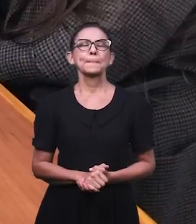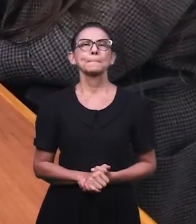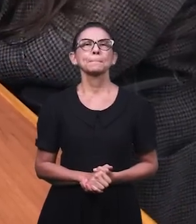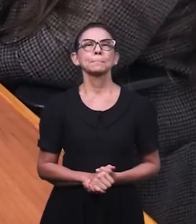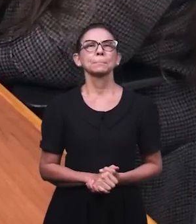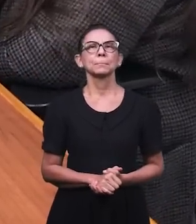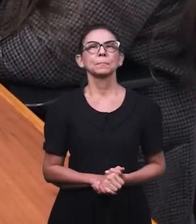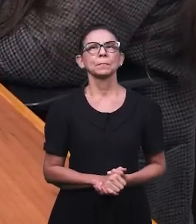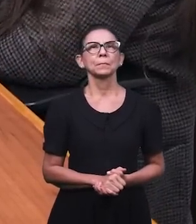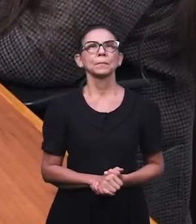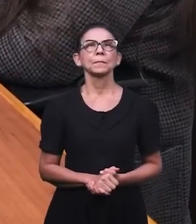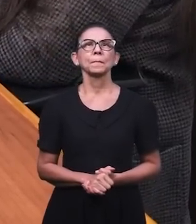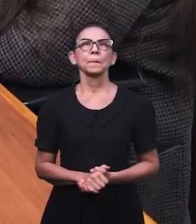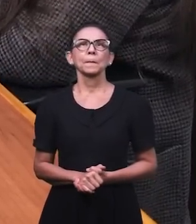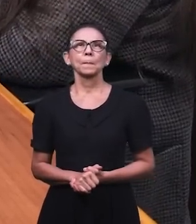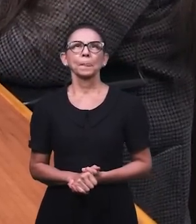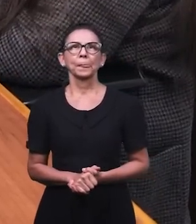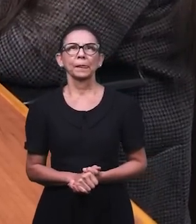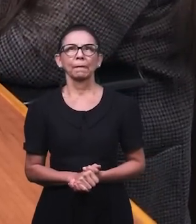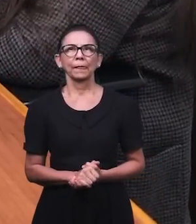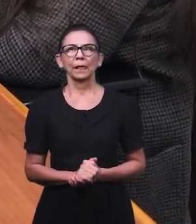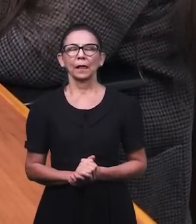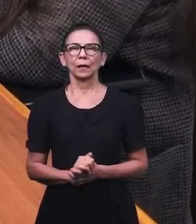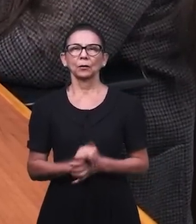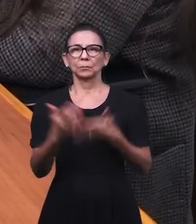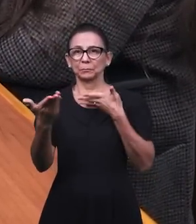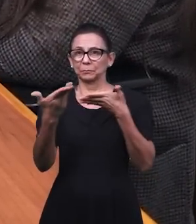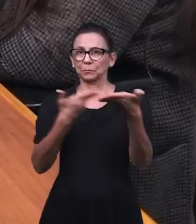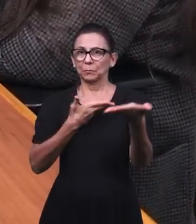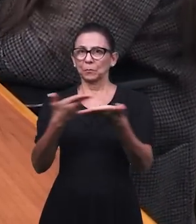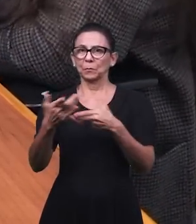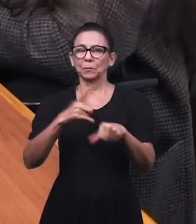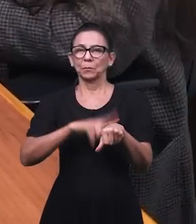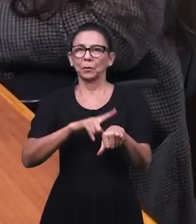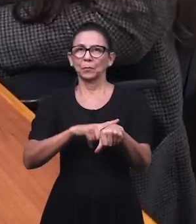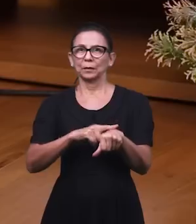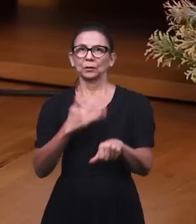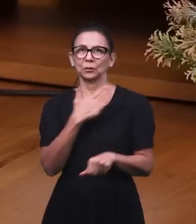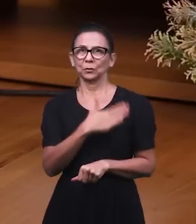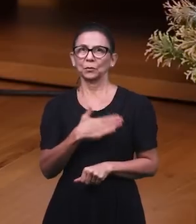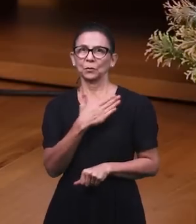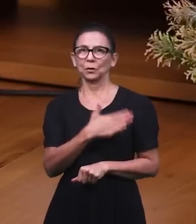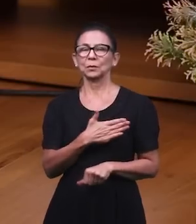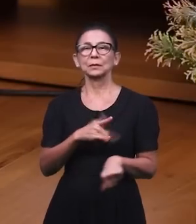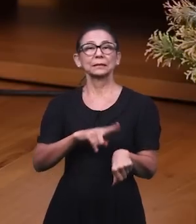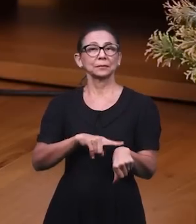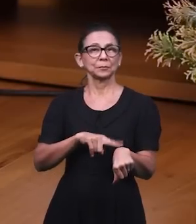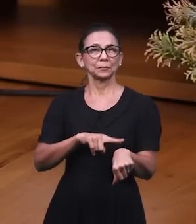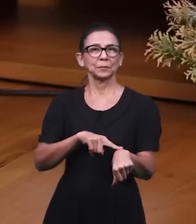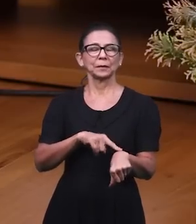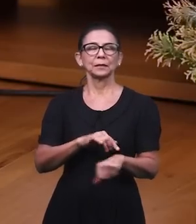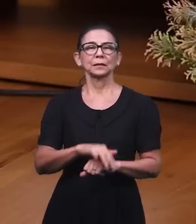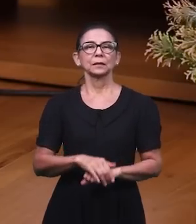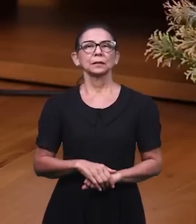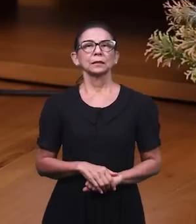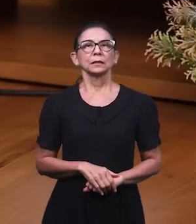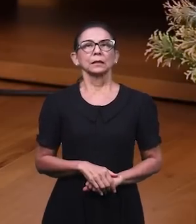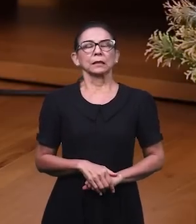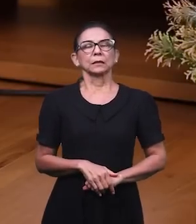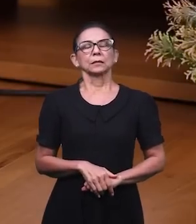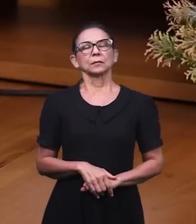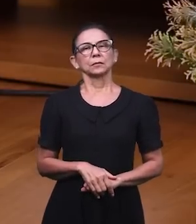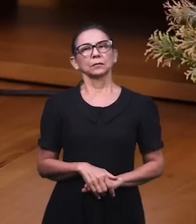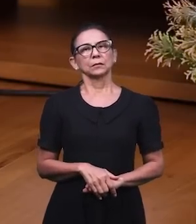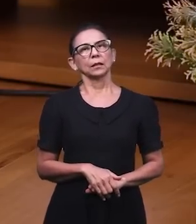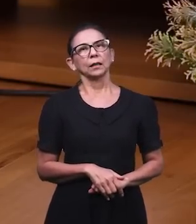dois. Nívia, nós chegamos agora, nesse momento aqui, que é um momento de interação. Que eu sempre falo que eu gosto muito desse momento,